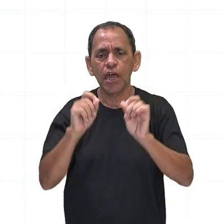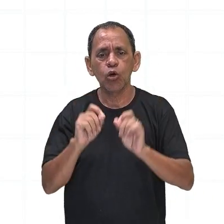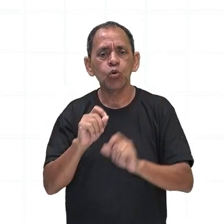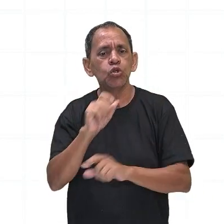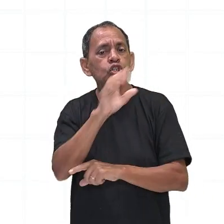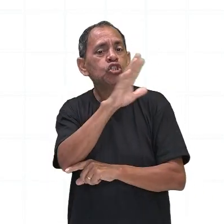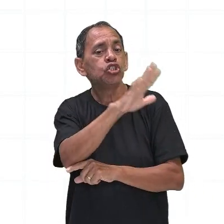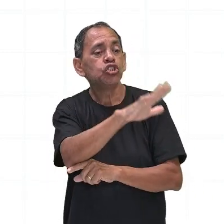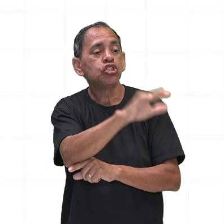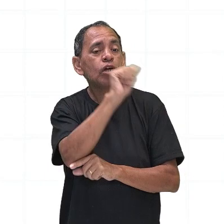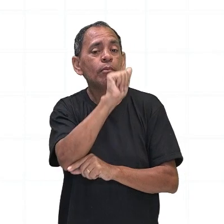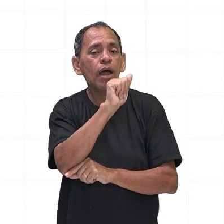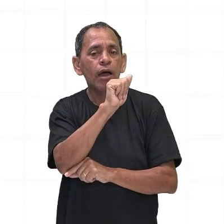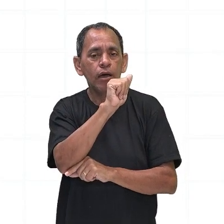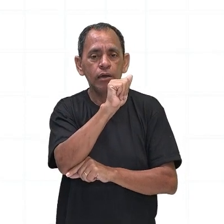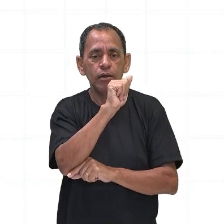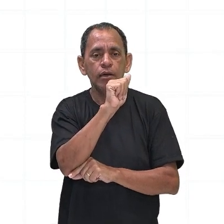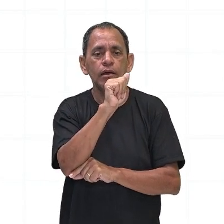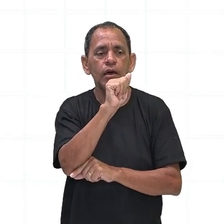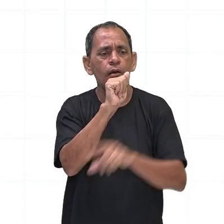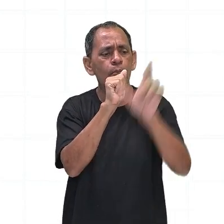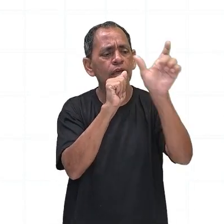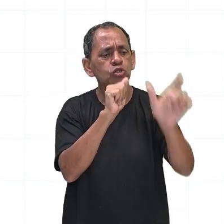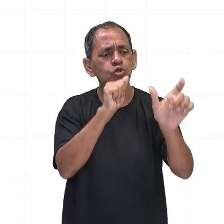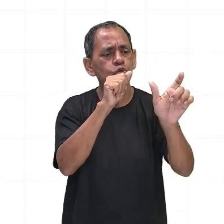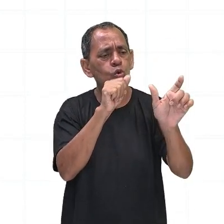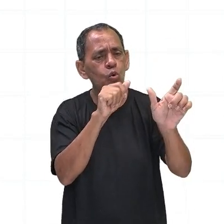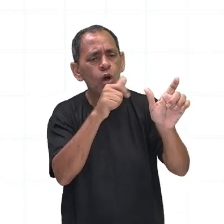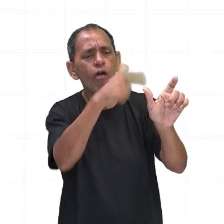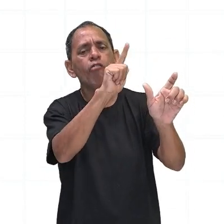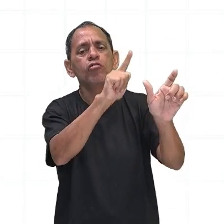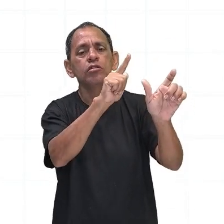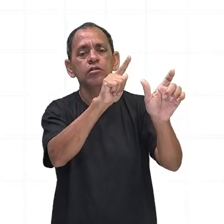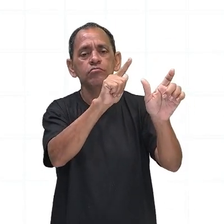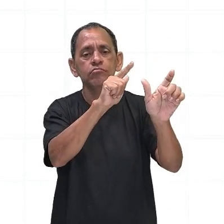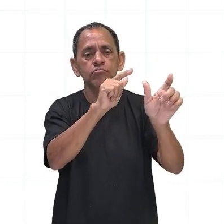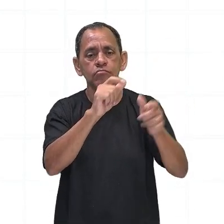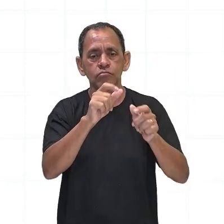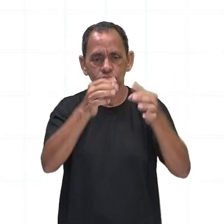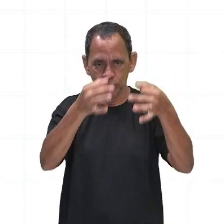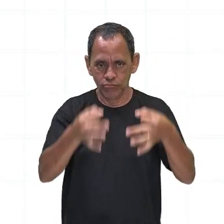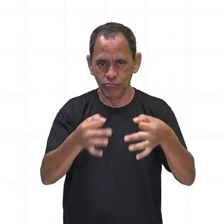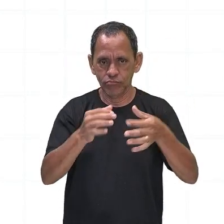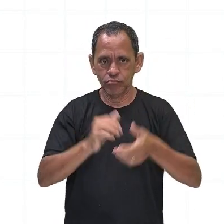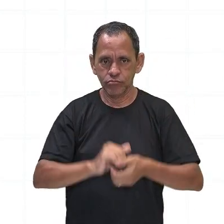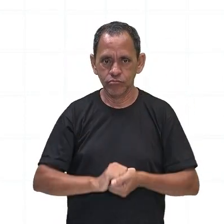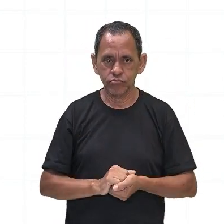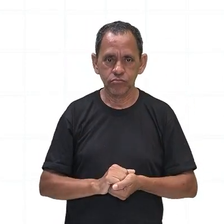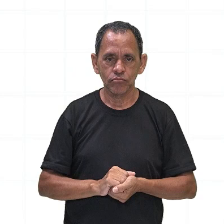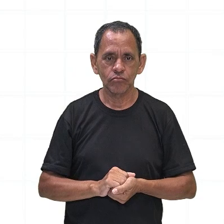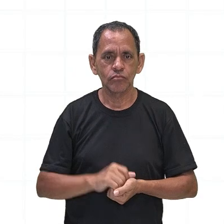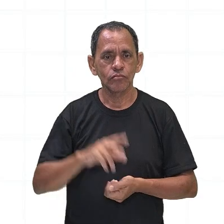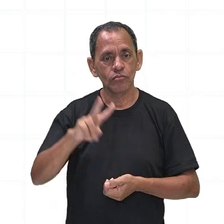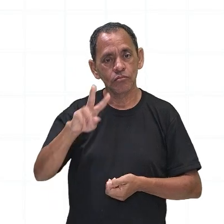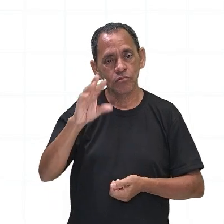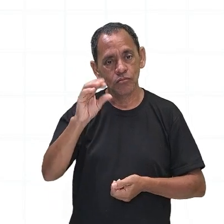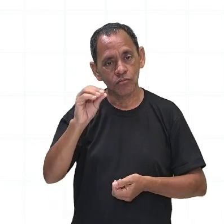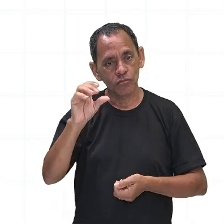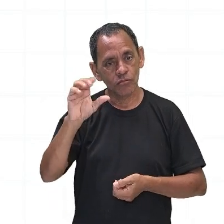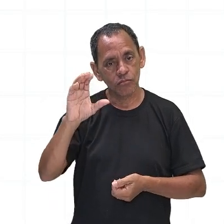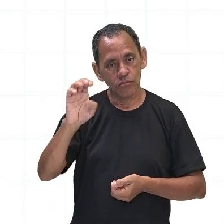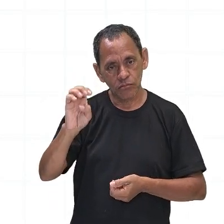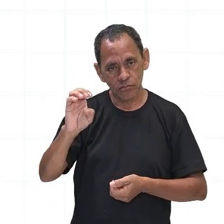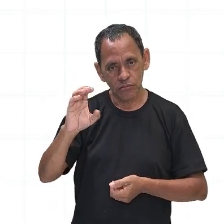para chamar outra pessoa, certo? Só corrigindo aqui, o vocativo é o termo que